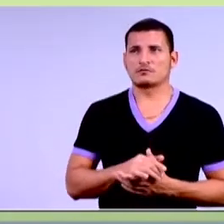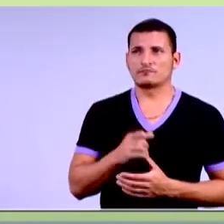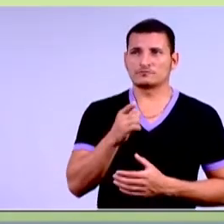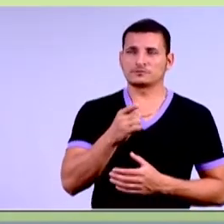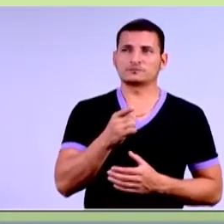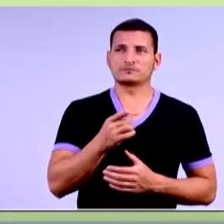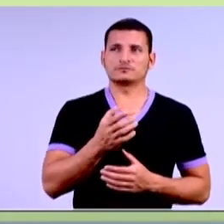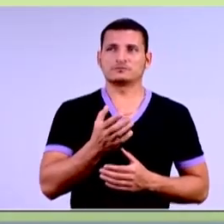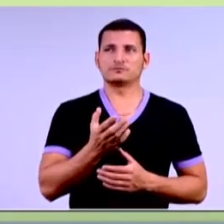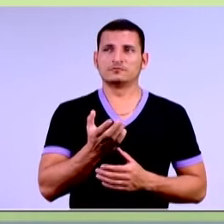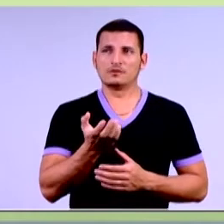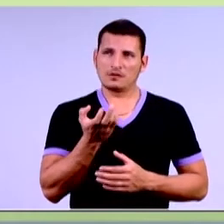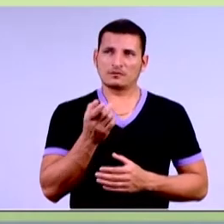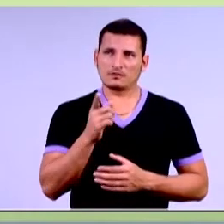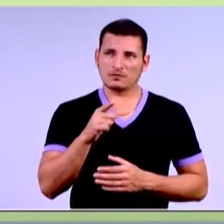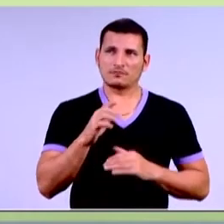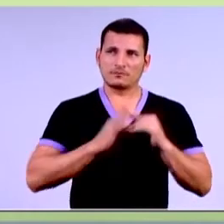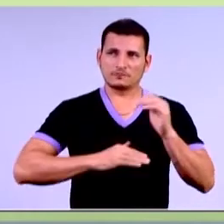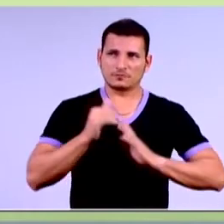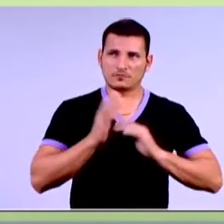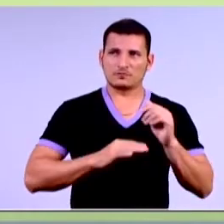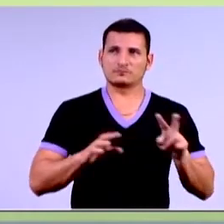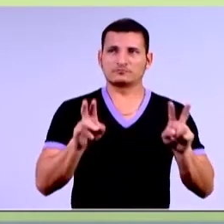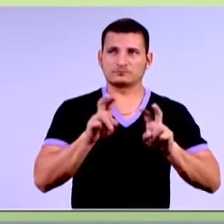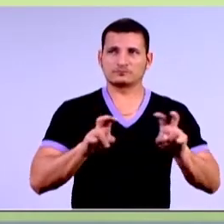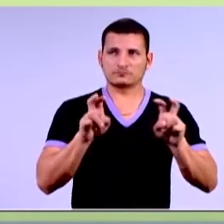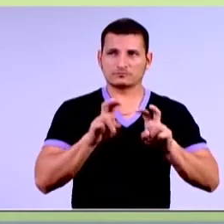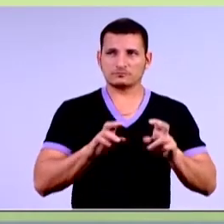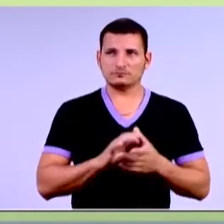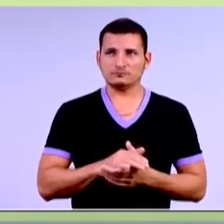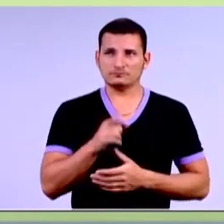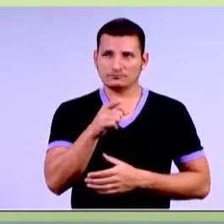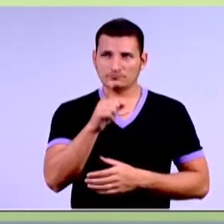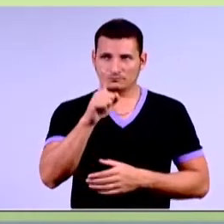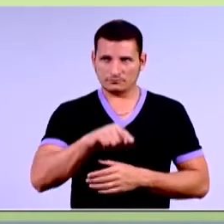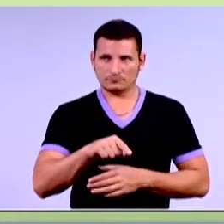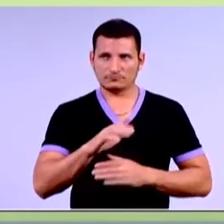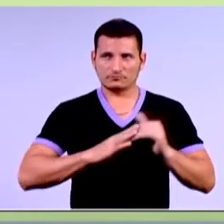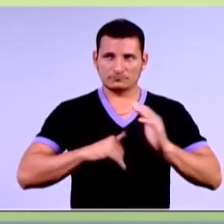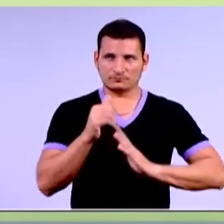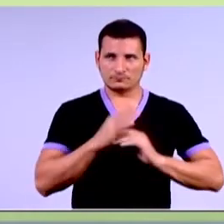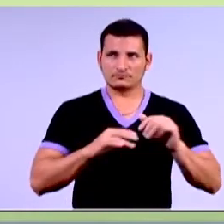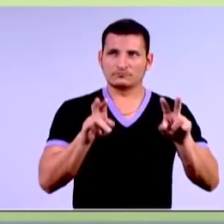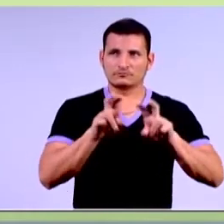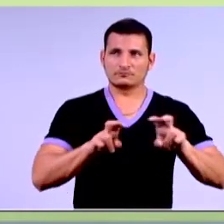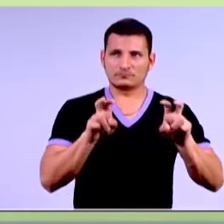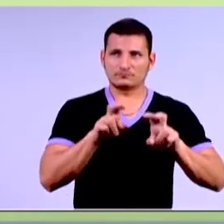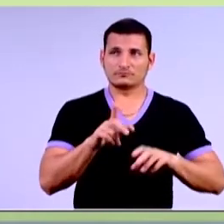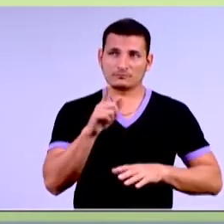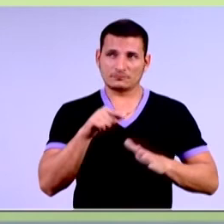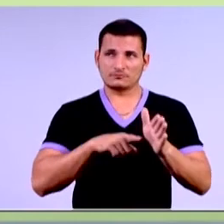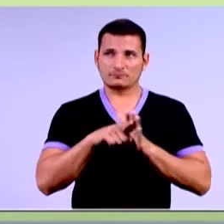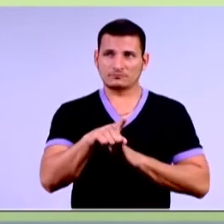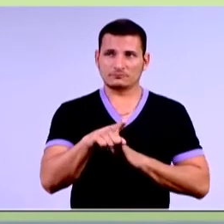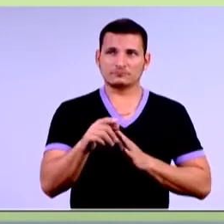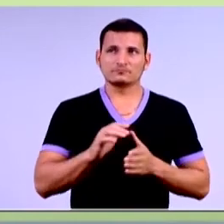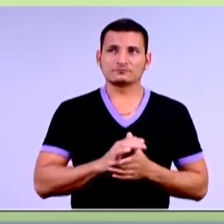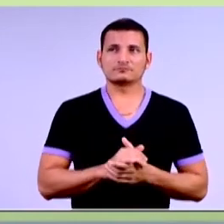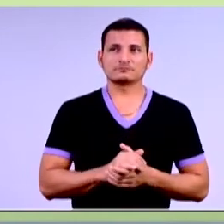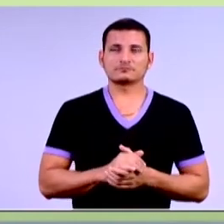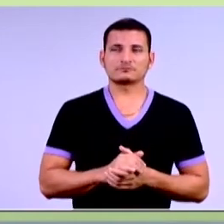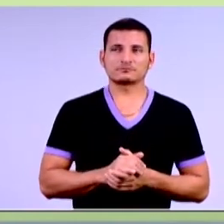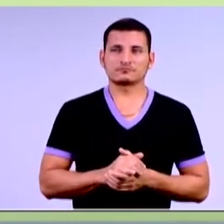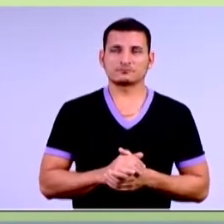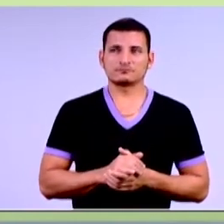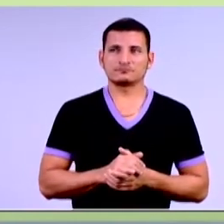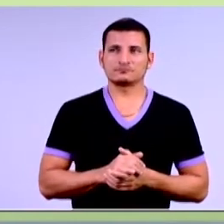ser um profissional da computação é você será um profissional de computação então essa é a pergunta é bom